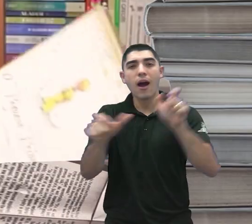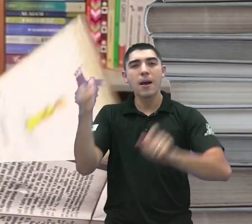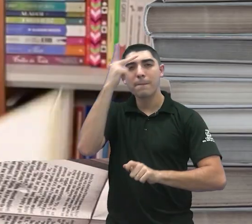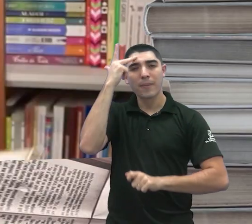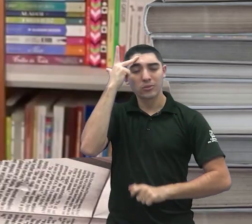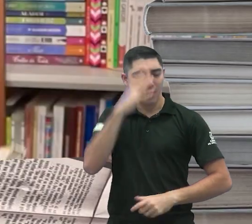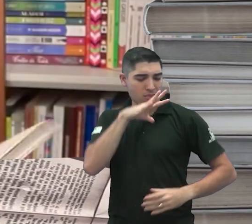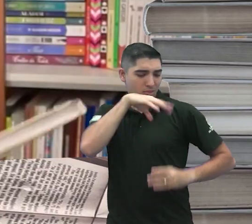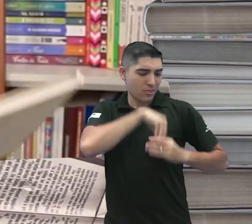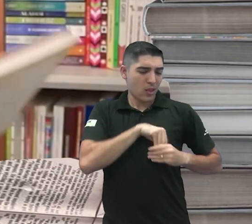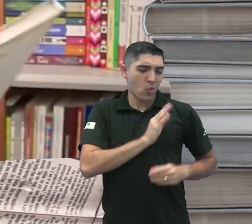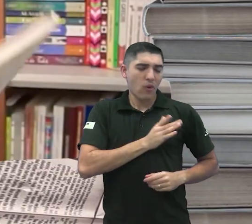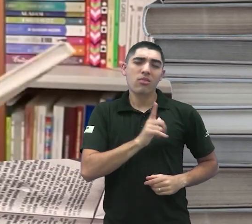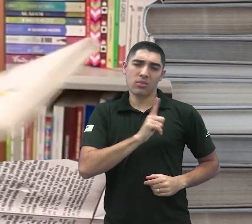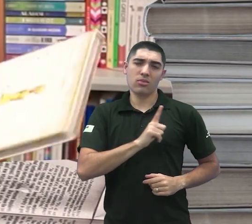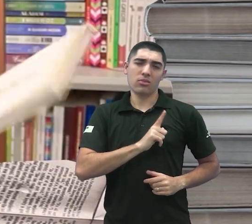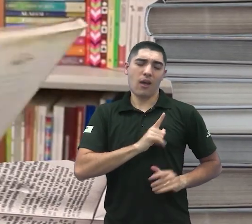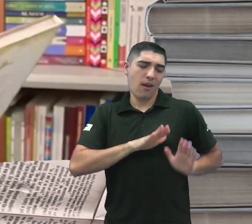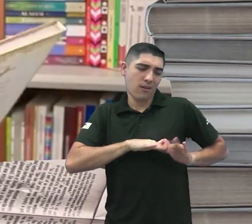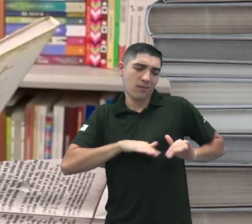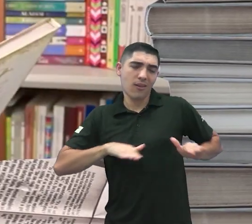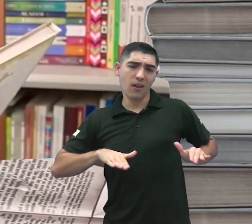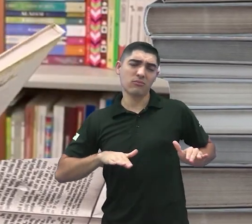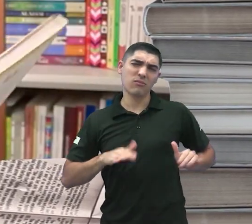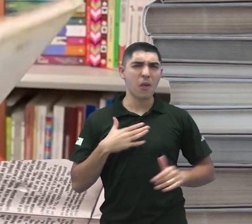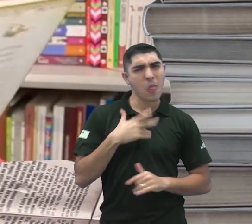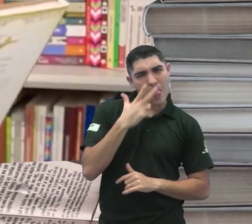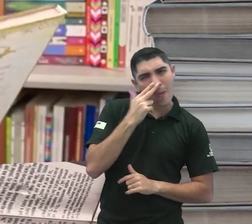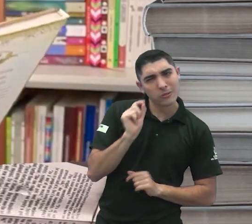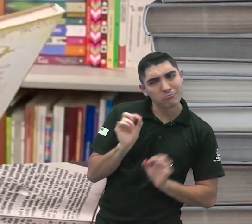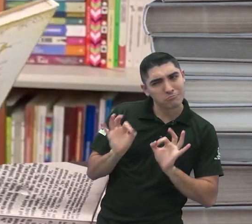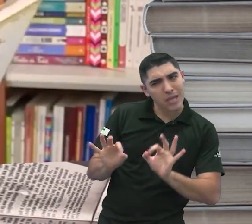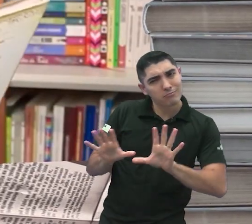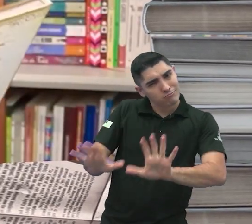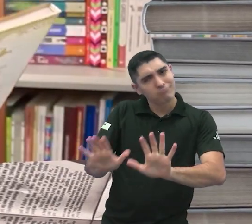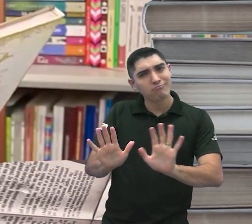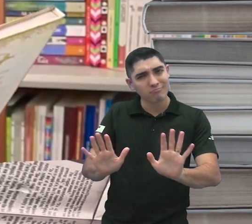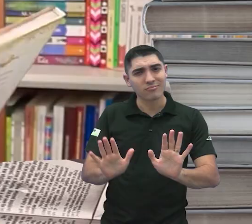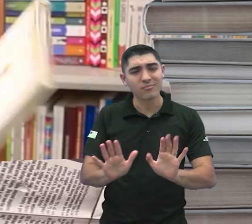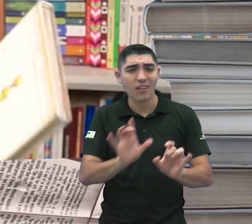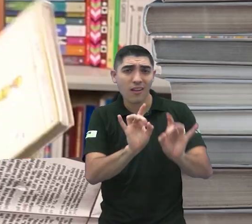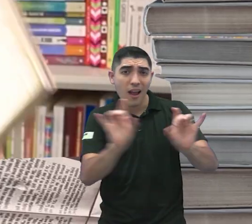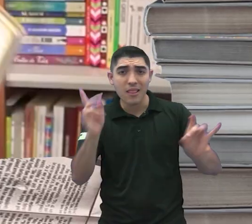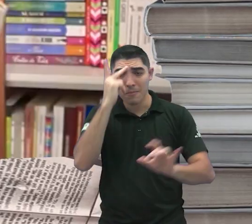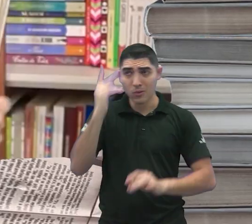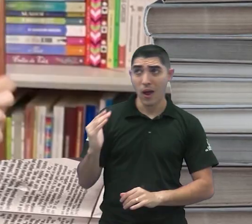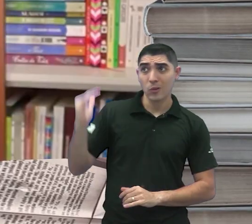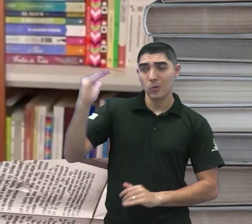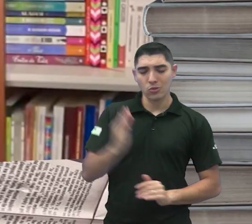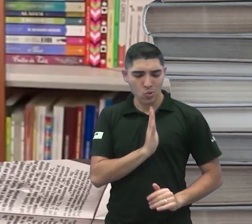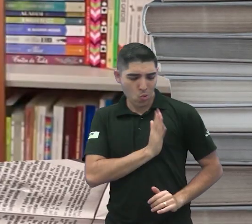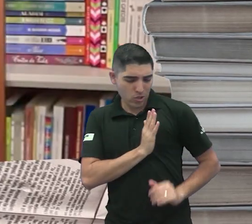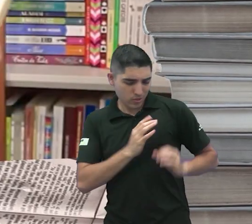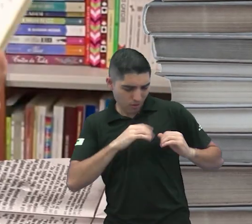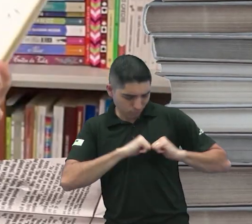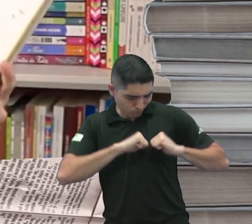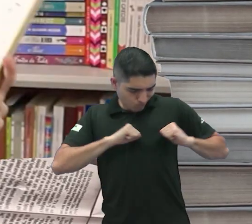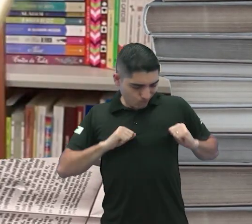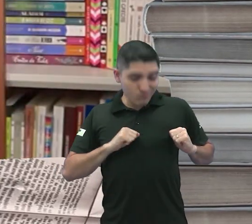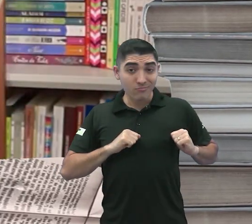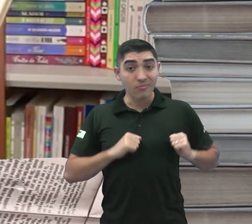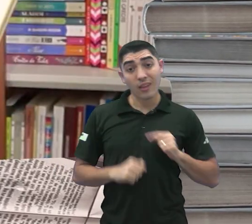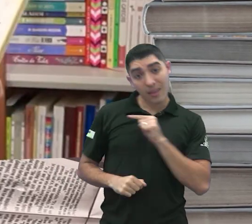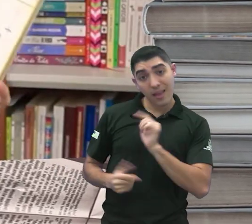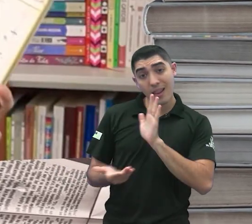dos adultos. Acho que é isso. Acho que ele foi um livro escrito para a criança interior dos adultos. Na verdade, até ele fala um pouco disso